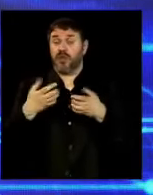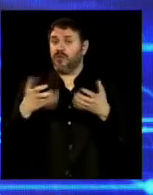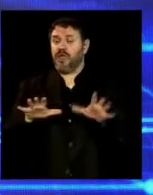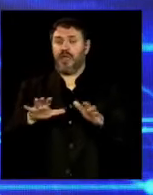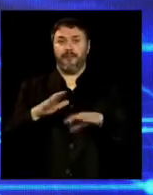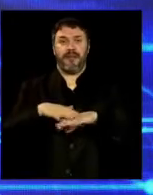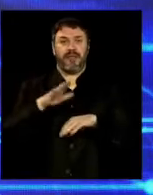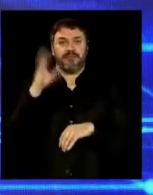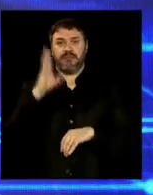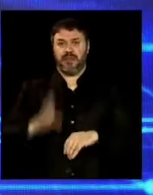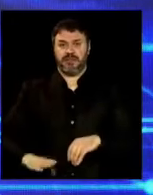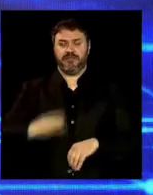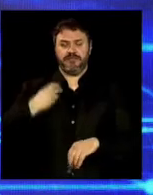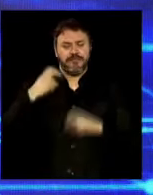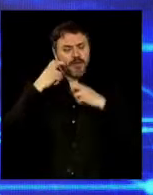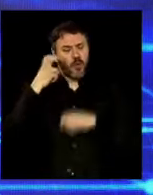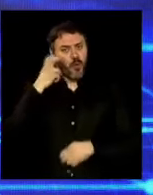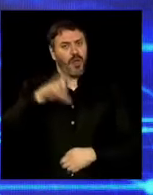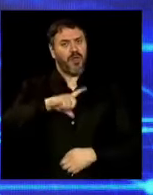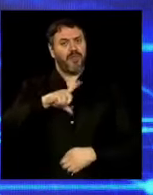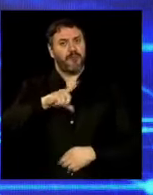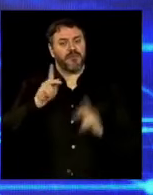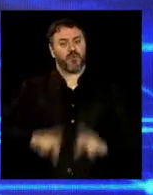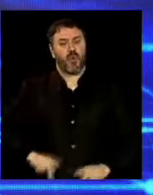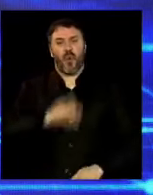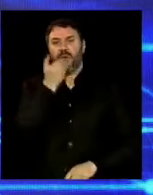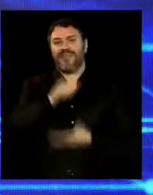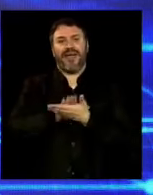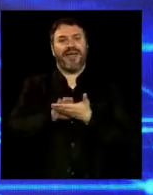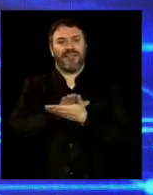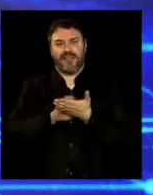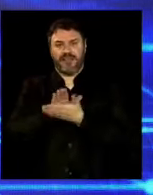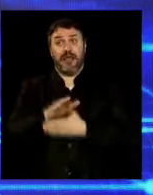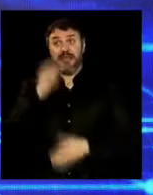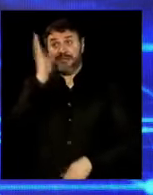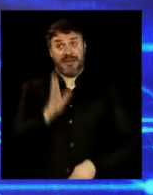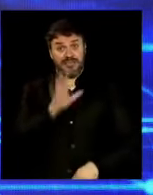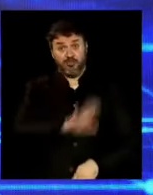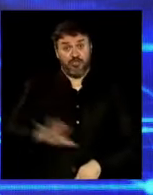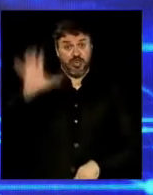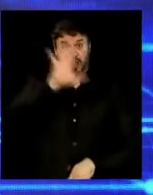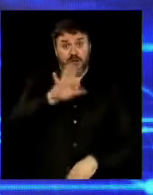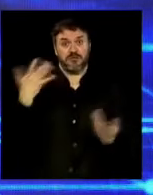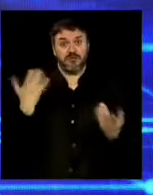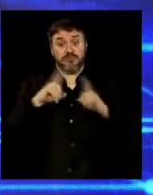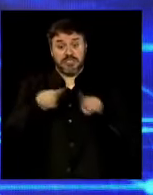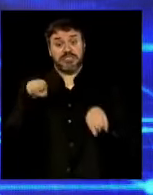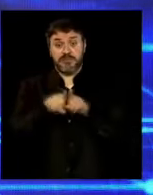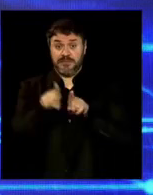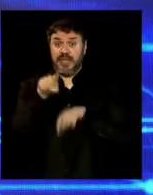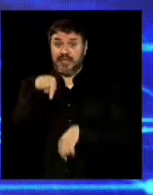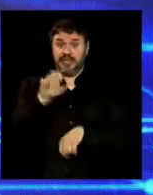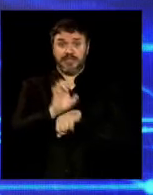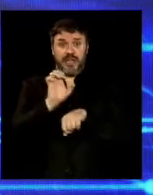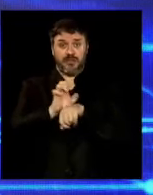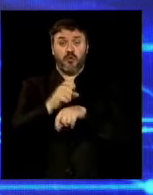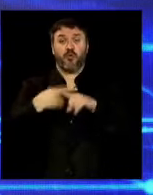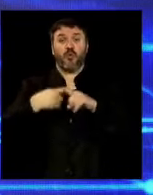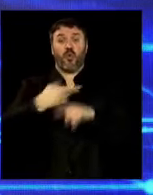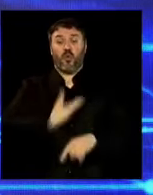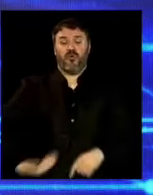fome, não só a nível nacional, mas também aqui no Estado, cujo o governador renunciou. Nós estamos hoje